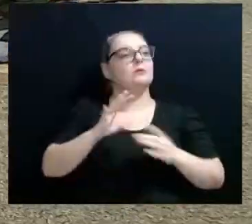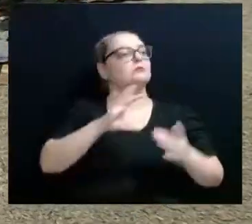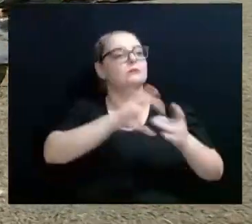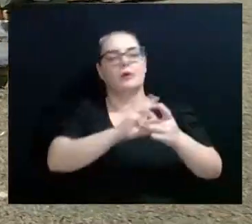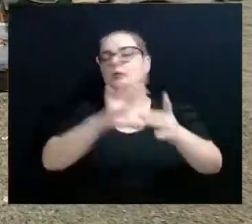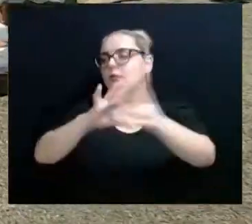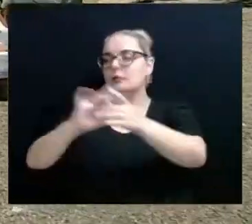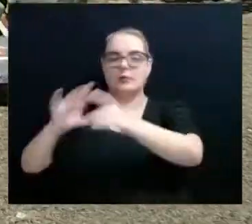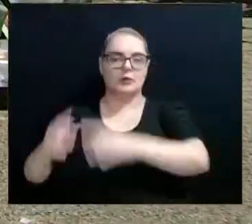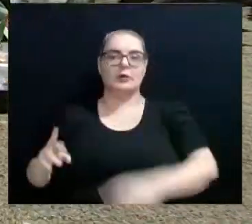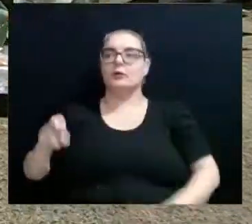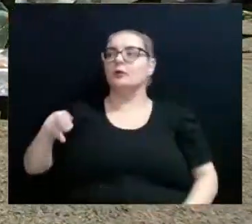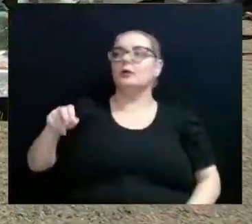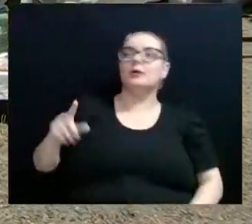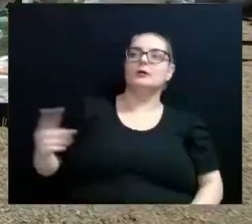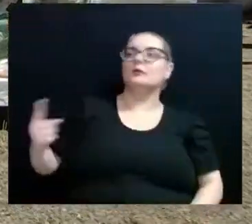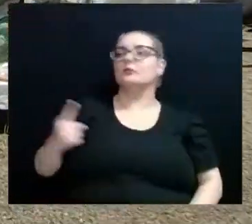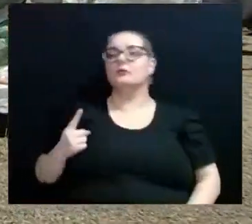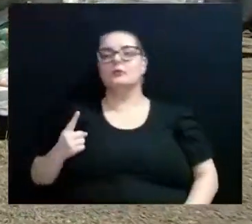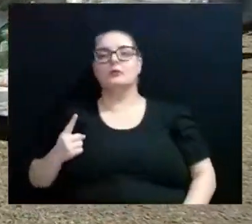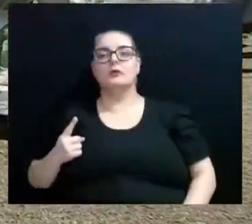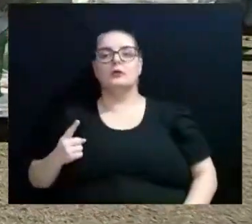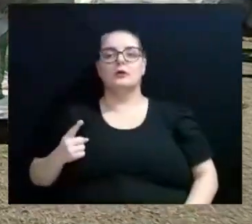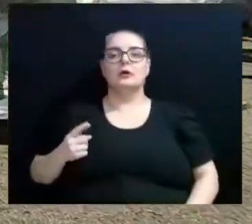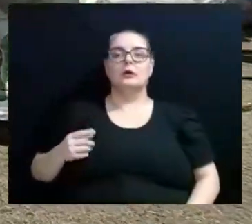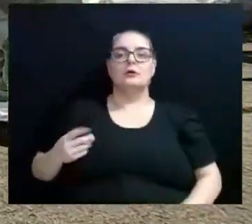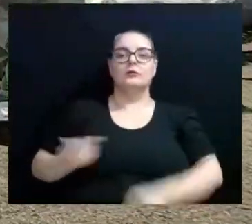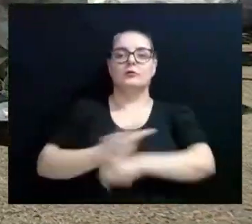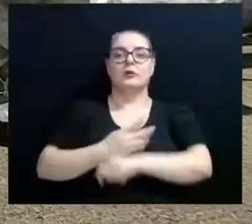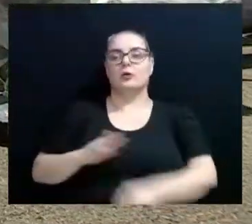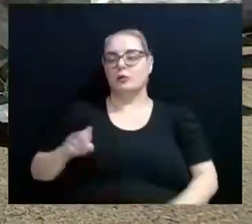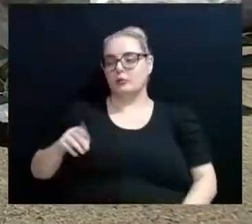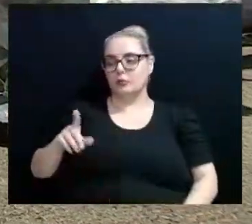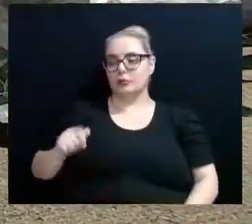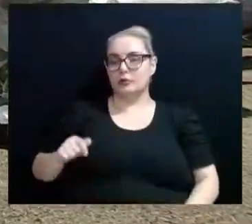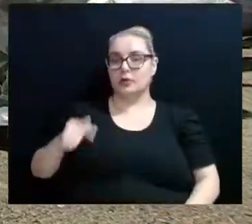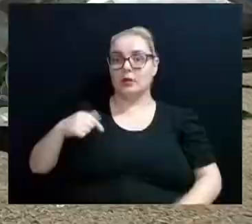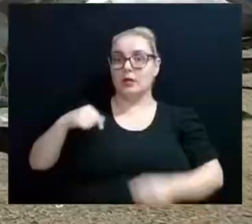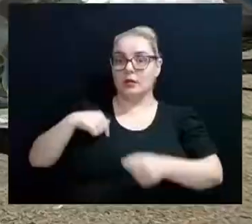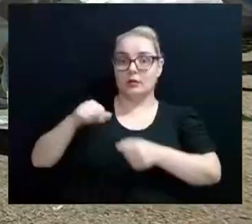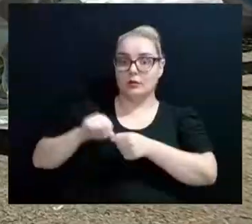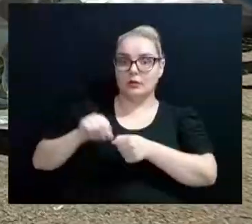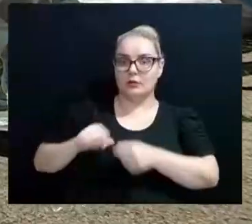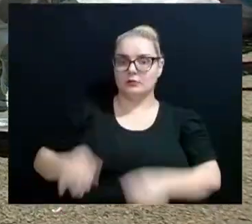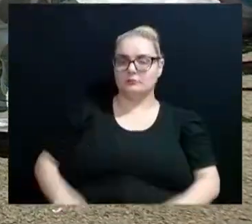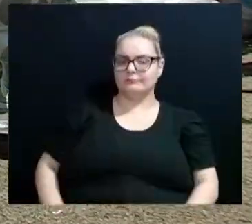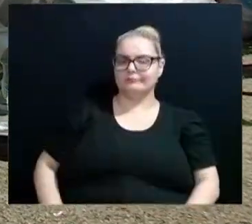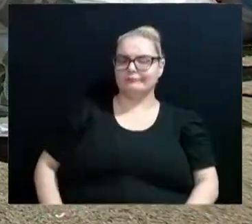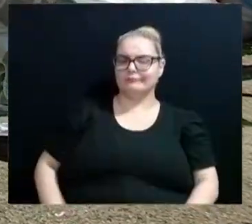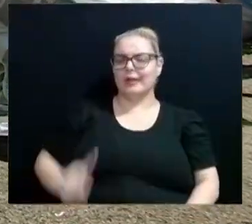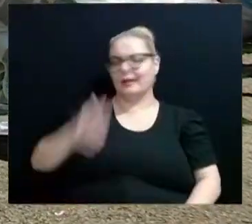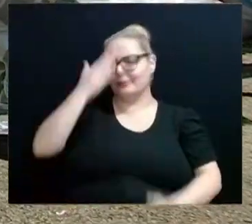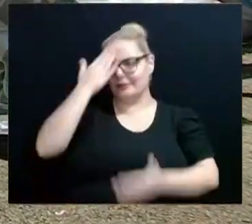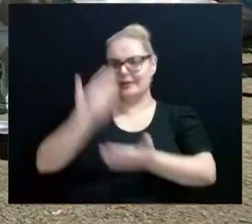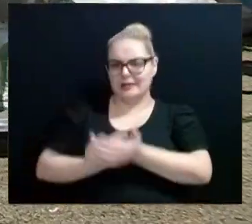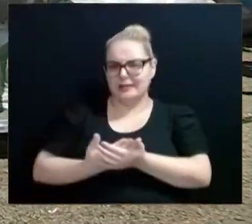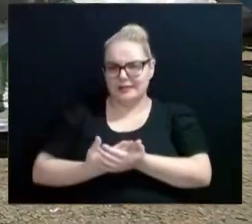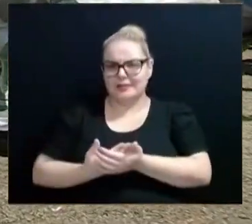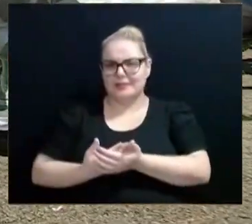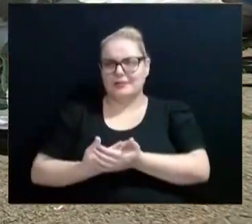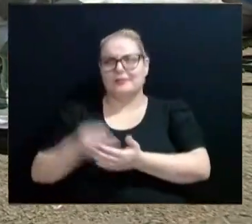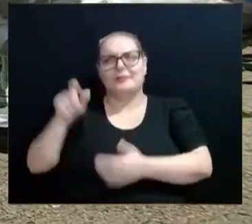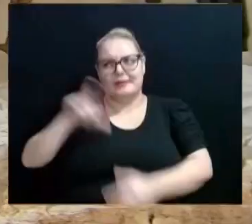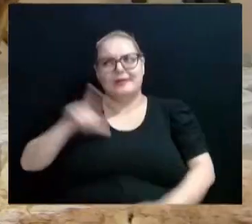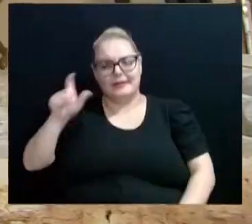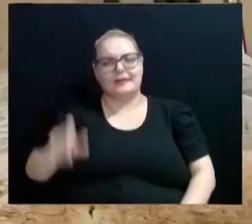quando eu entrego uma obra, já estou fechando outra obra com o mesmo cliente, que outra obra, igual com a Renata lá, ela veio procurar um Buda. Aí eu falei, eu faço.